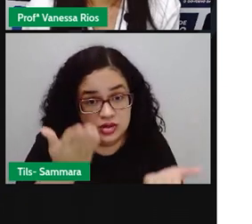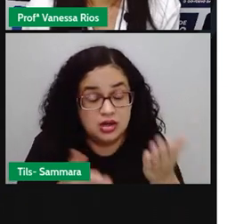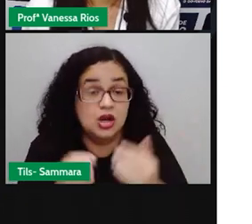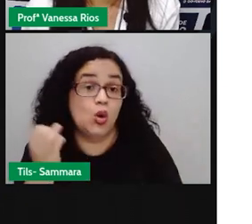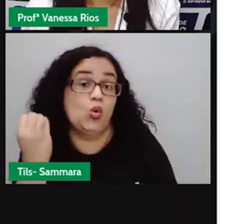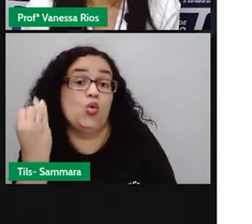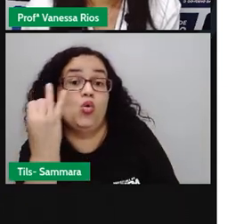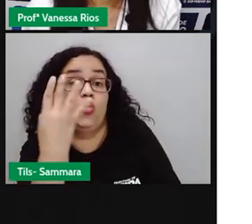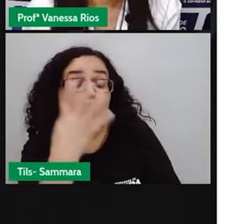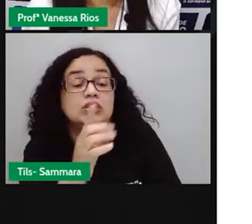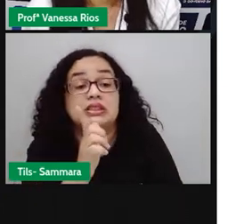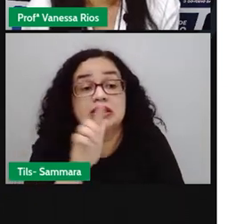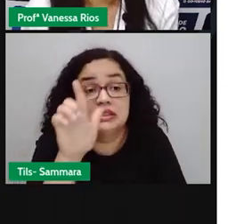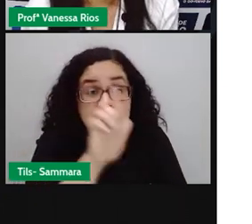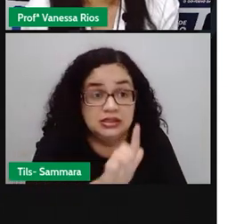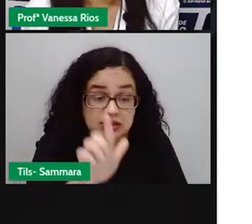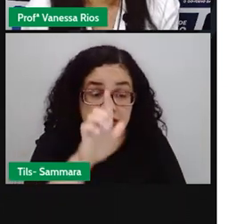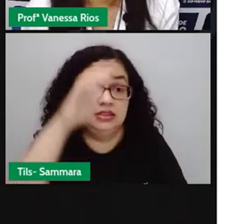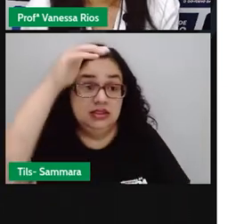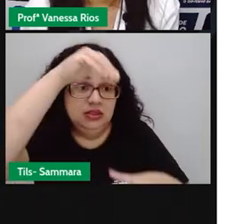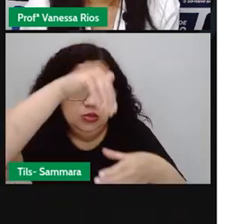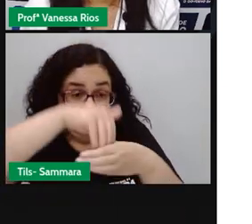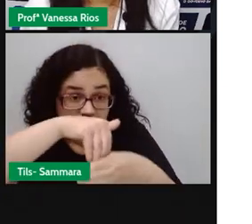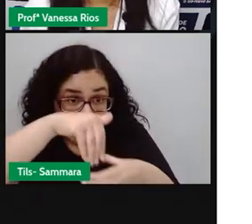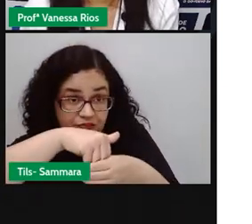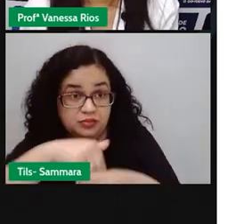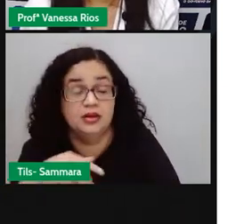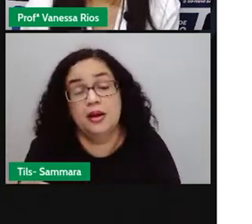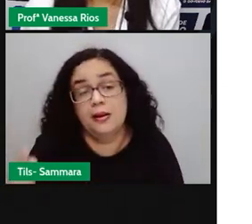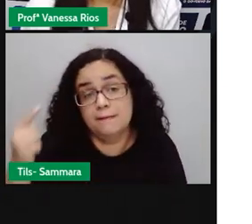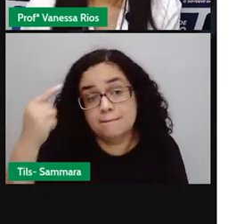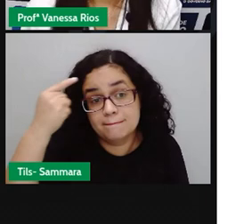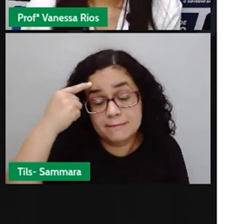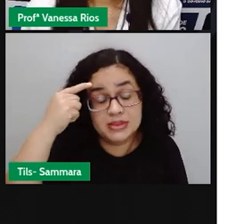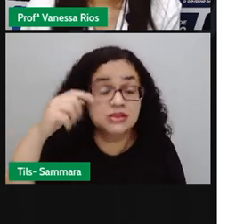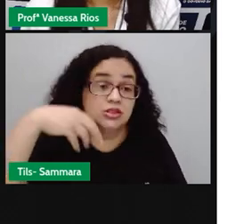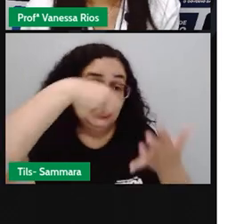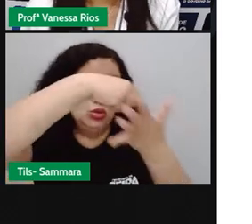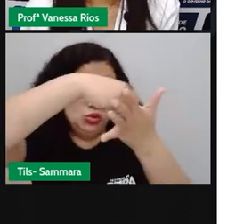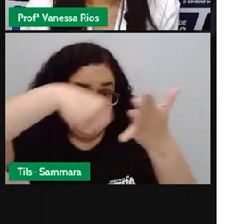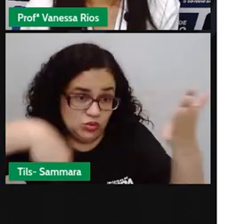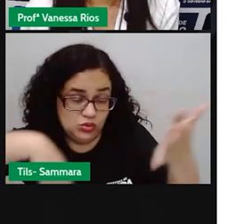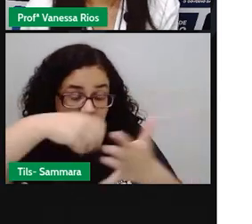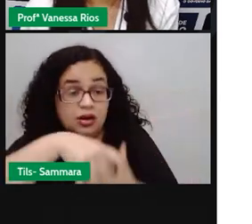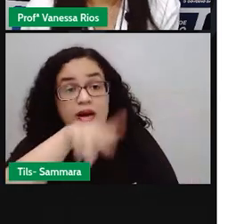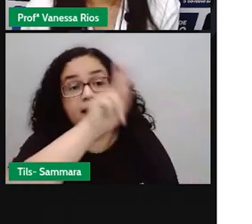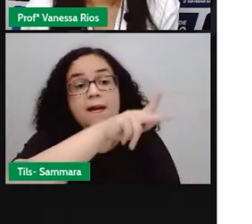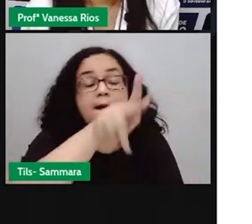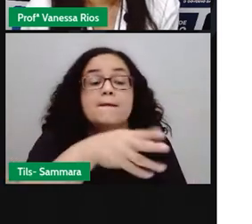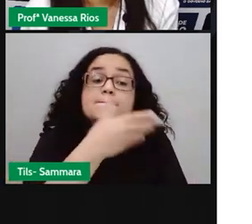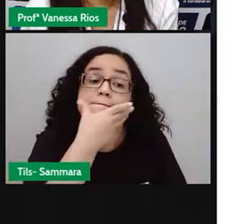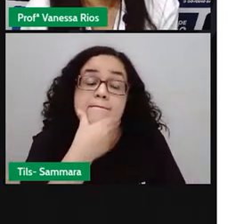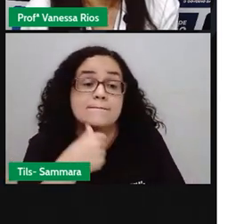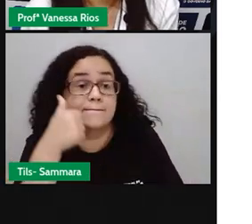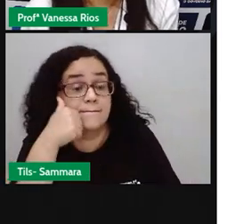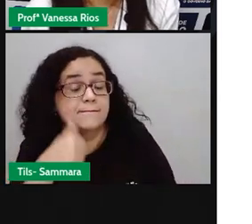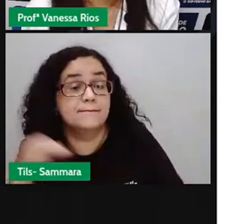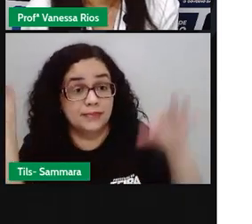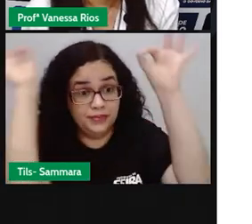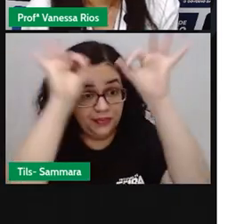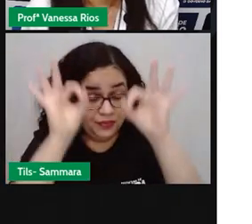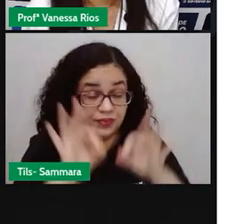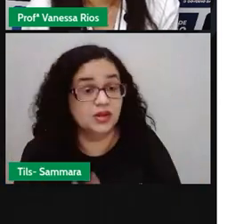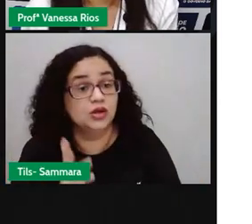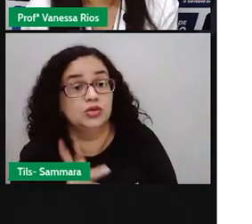a quantidade de líquidos num recipiente. Pense agora nas atividades que a sua pró ou seu professor preparou para